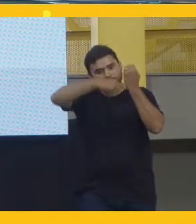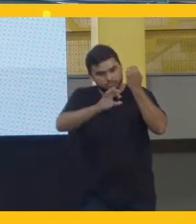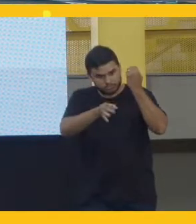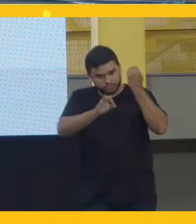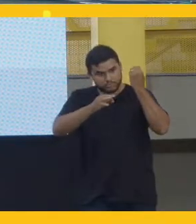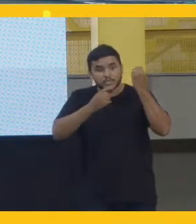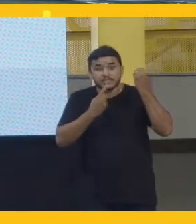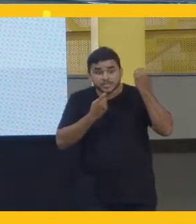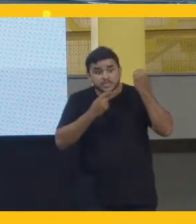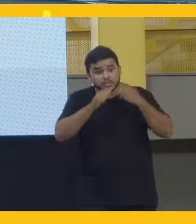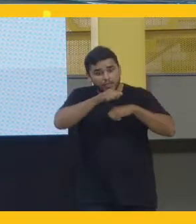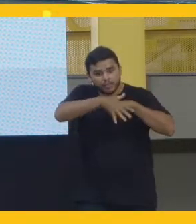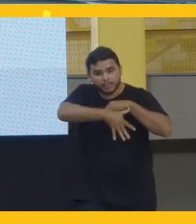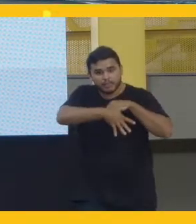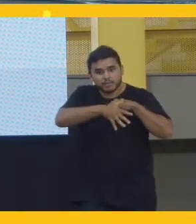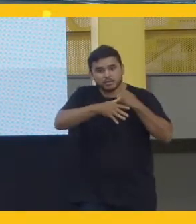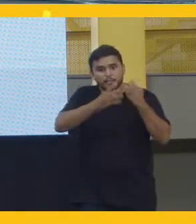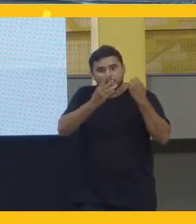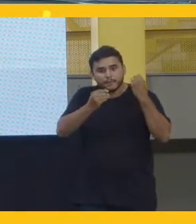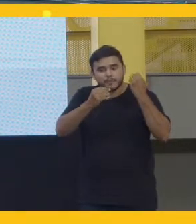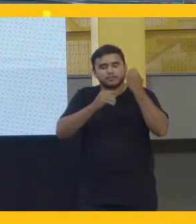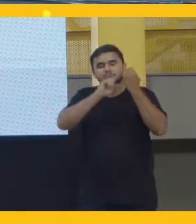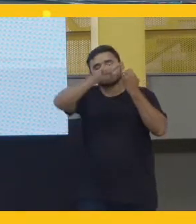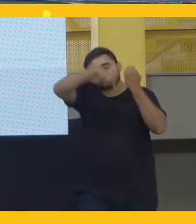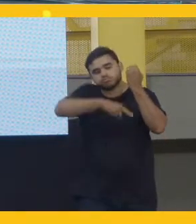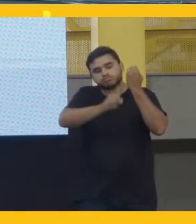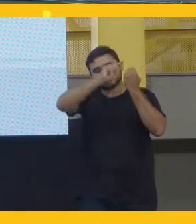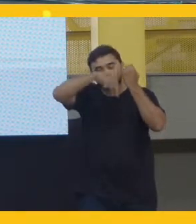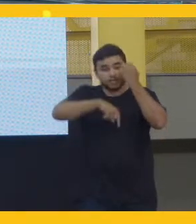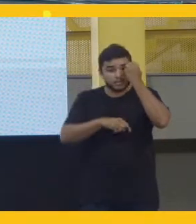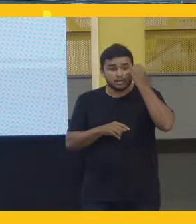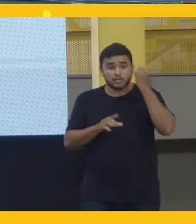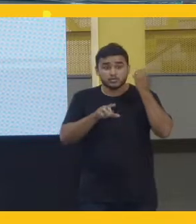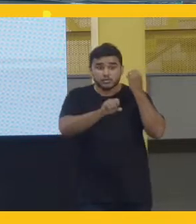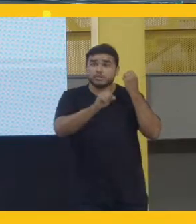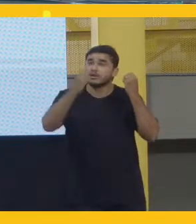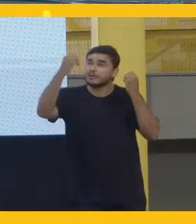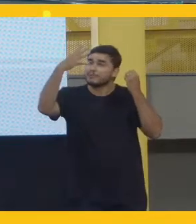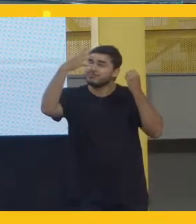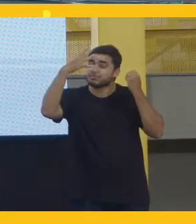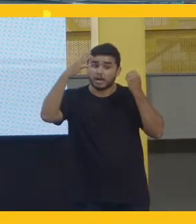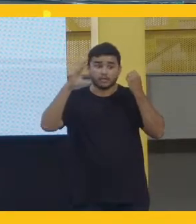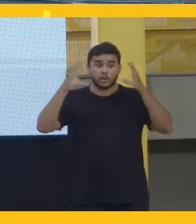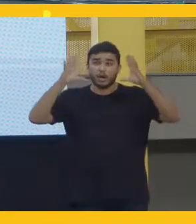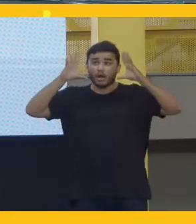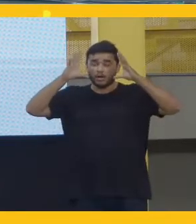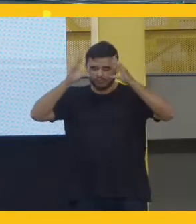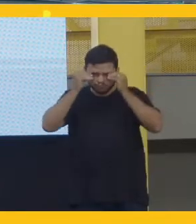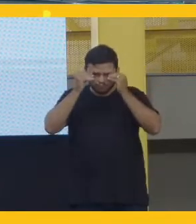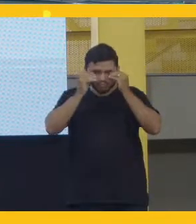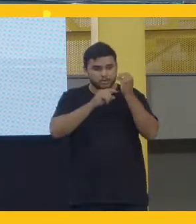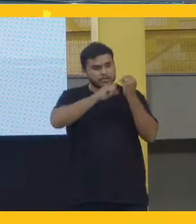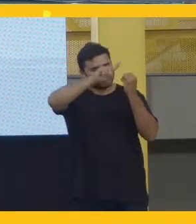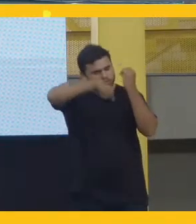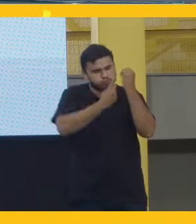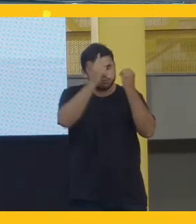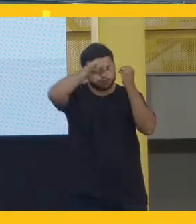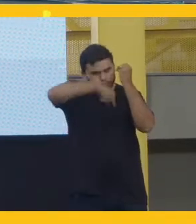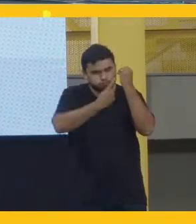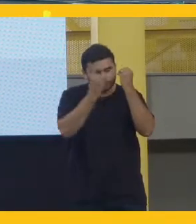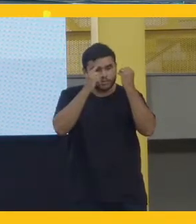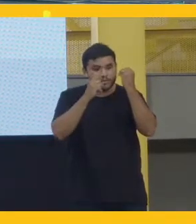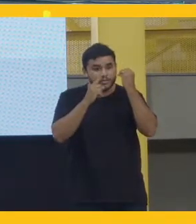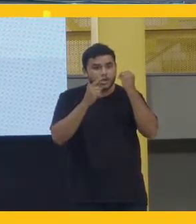lugar muito bem iluminado, você vai enxergar o sangue. Eu não sei se vocês já fizeram isso, eu fiz muito isso já, quando eu